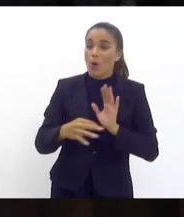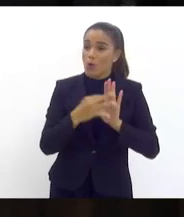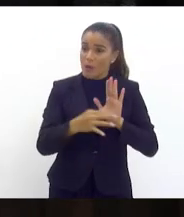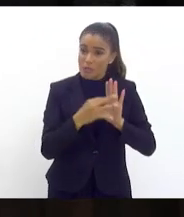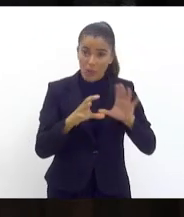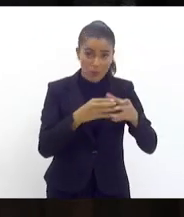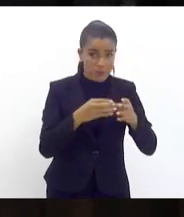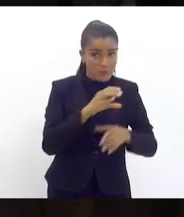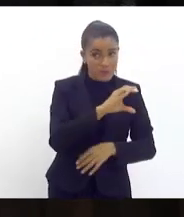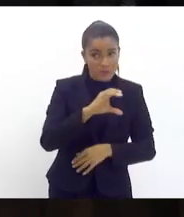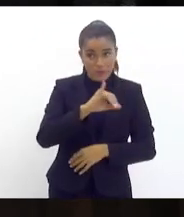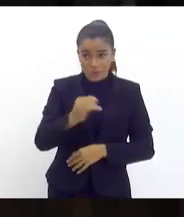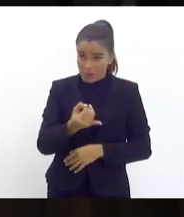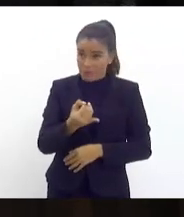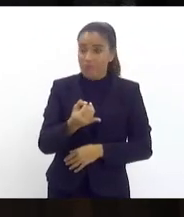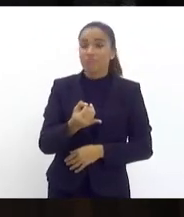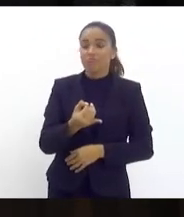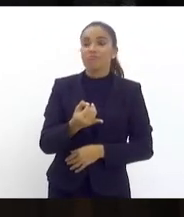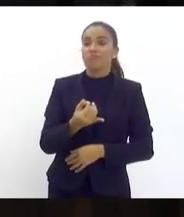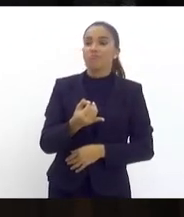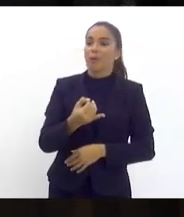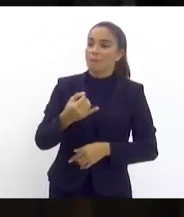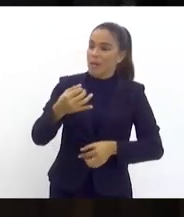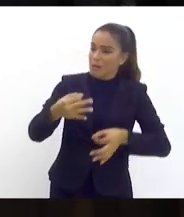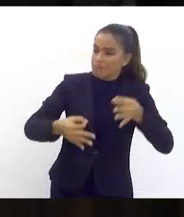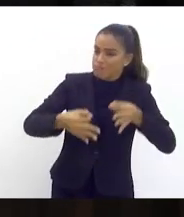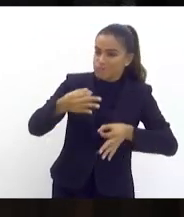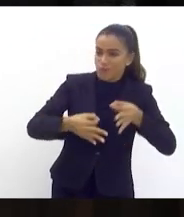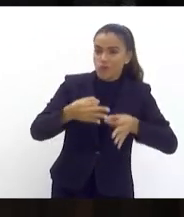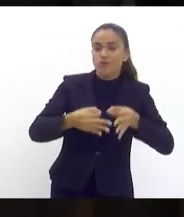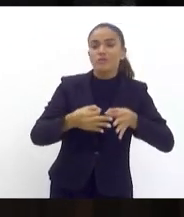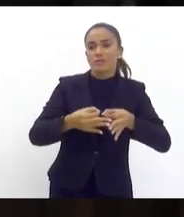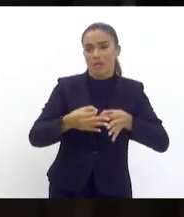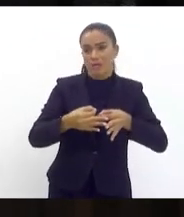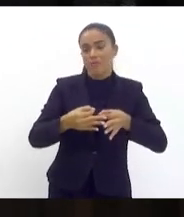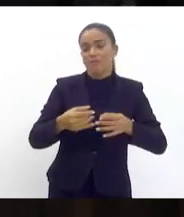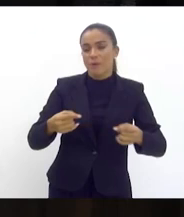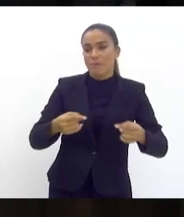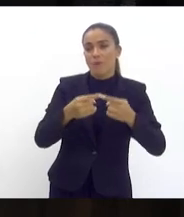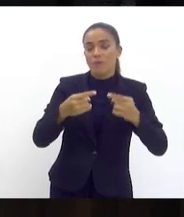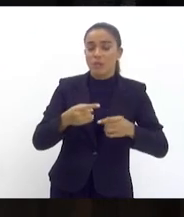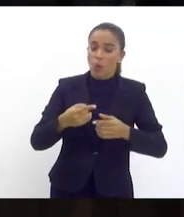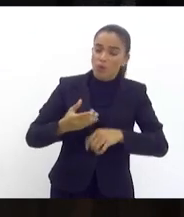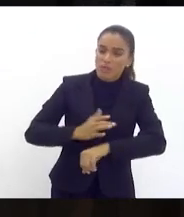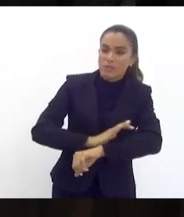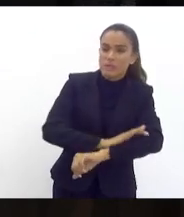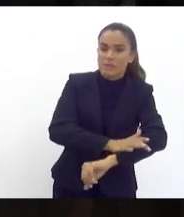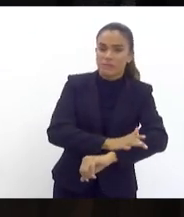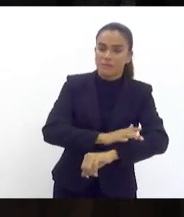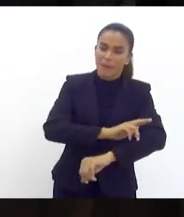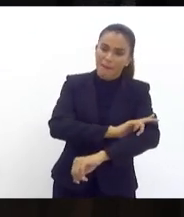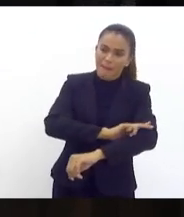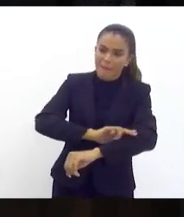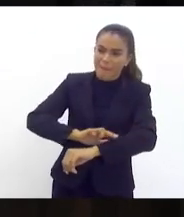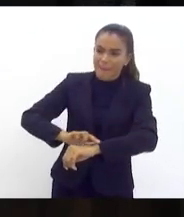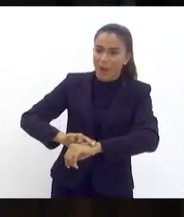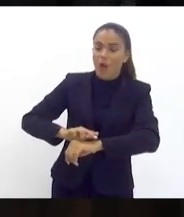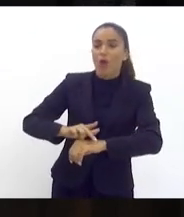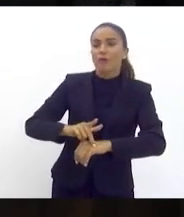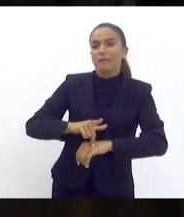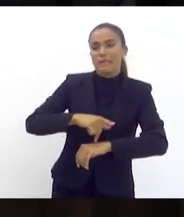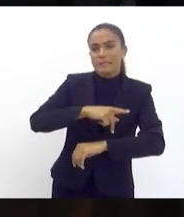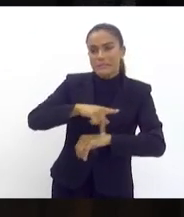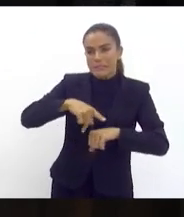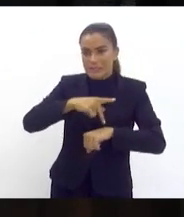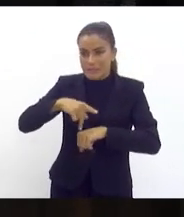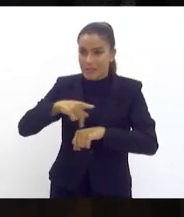de Constituição e Justiça, pela juridicidade de combate às discriminações e preconceitos de raça, cor, etnia, religião